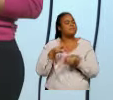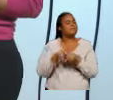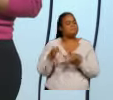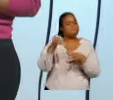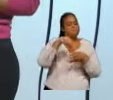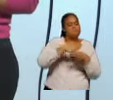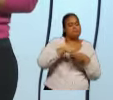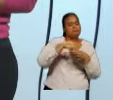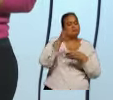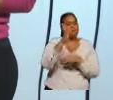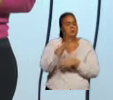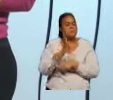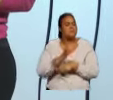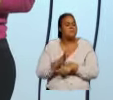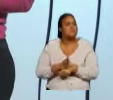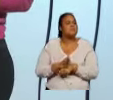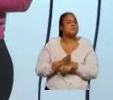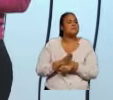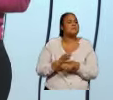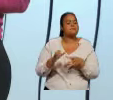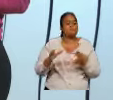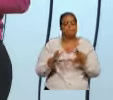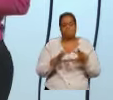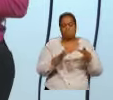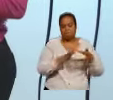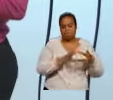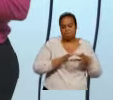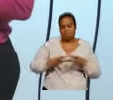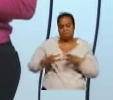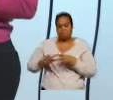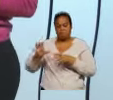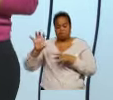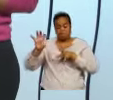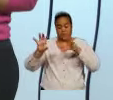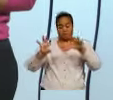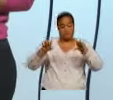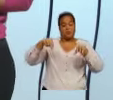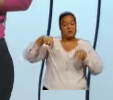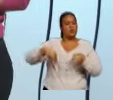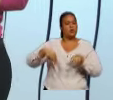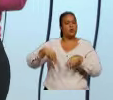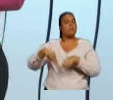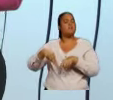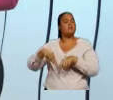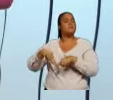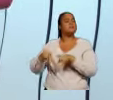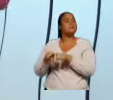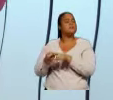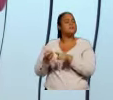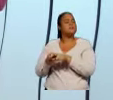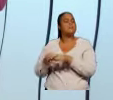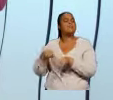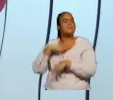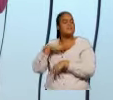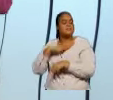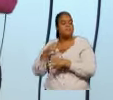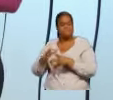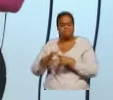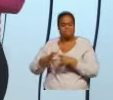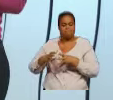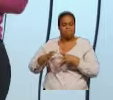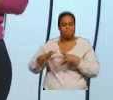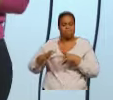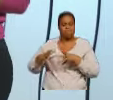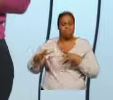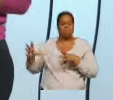temos vazios demográficos na e mais ao norte centro-oeste do brasil é a região que